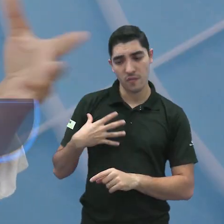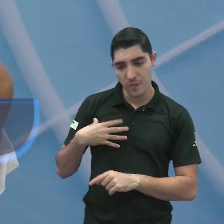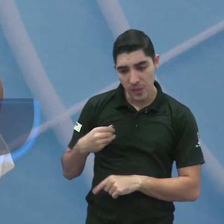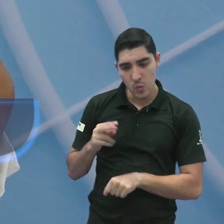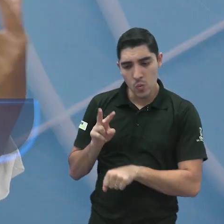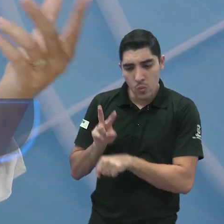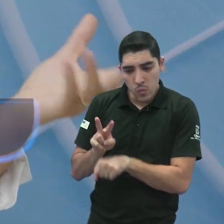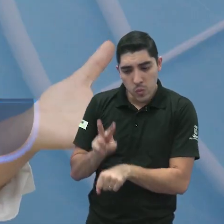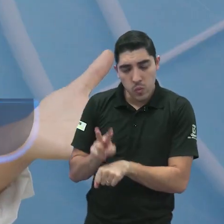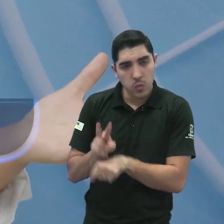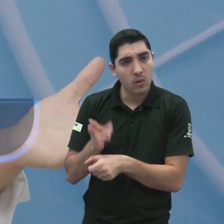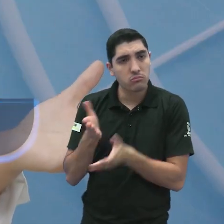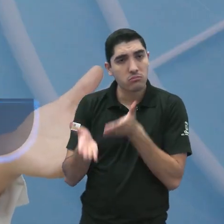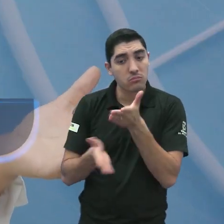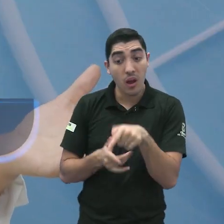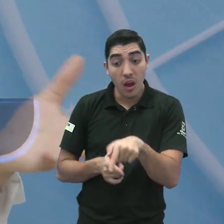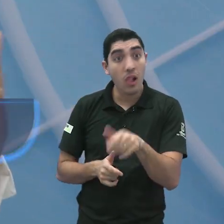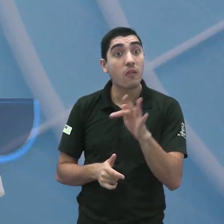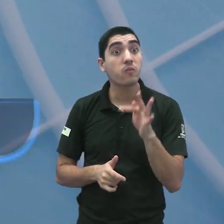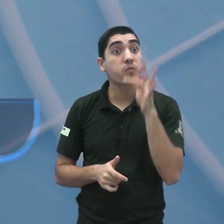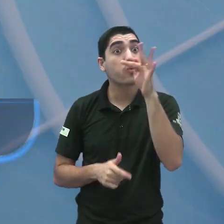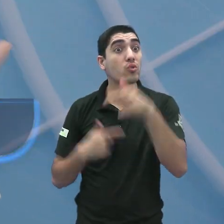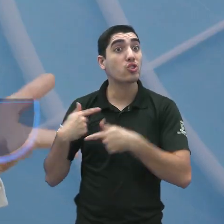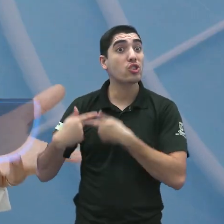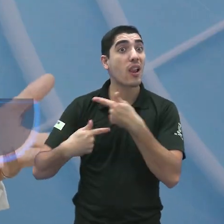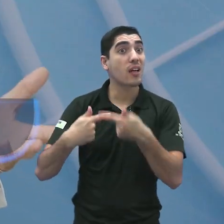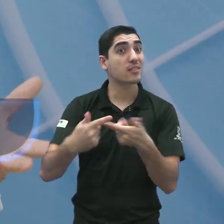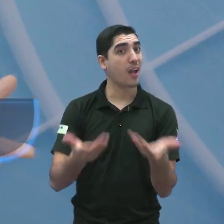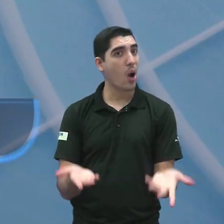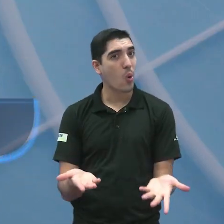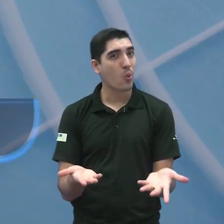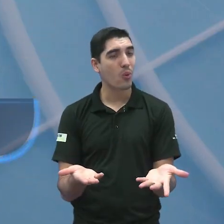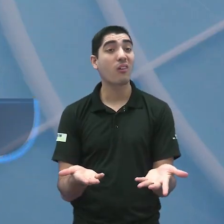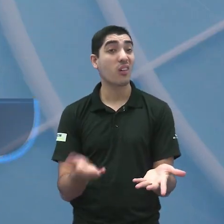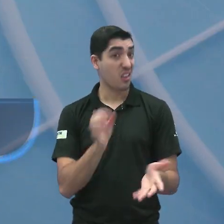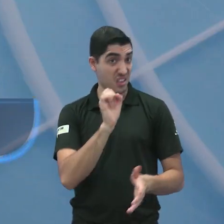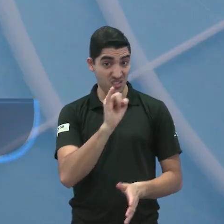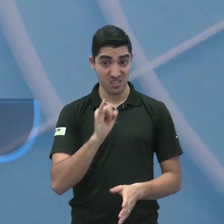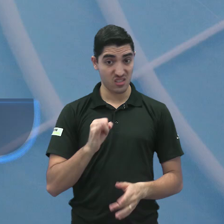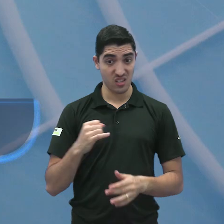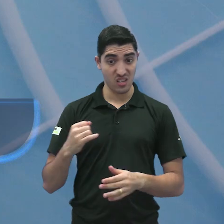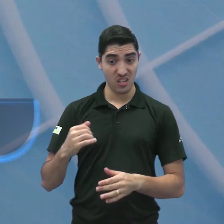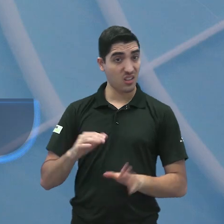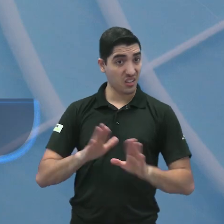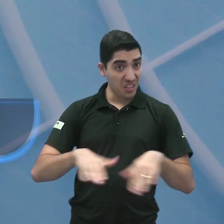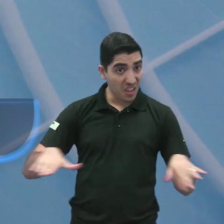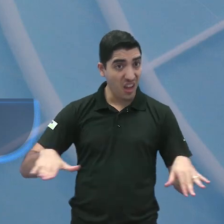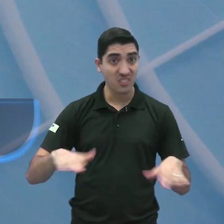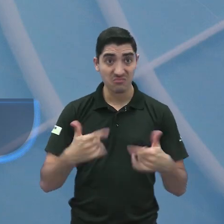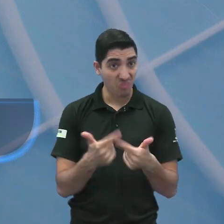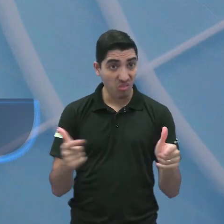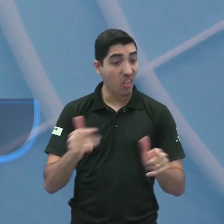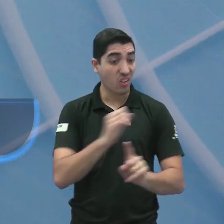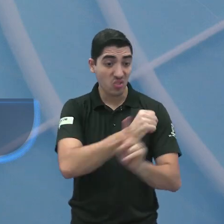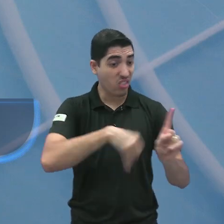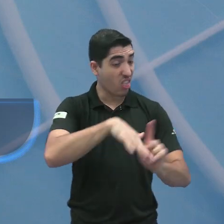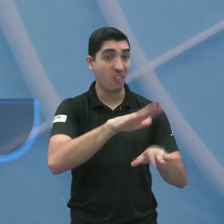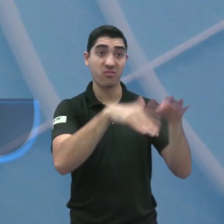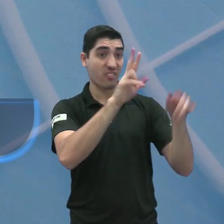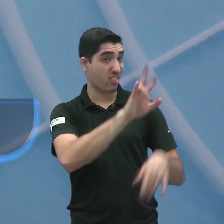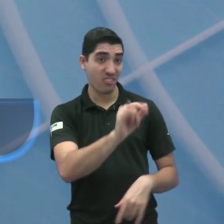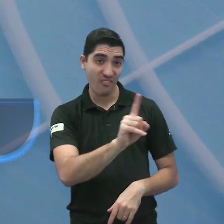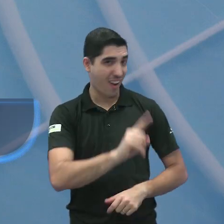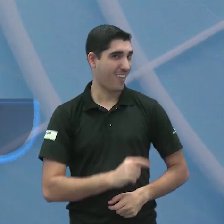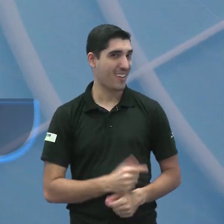cuidando da próxima geração, que sem isso a gente não consegue evoluir como sociedade, mas existe